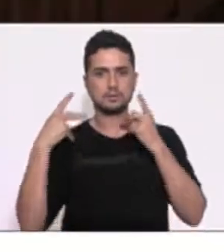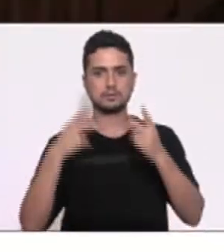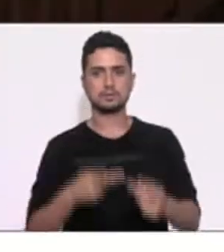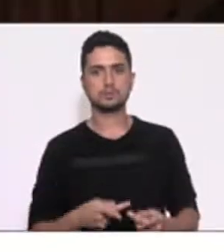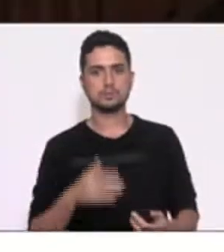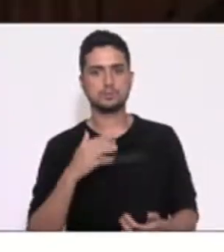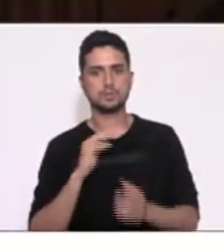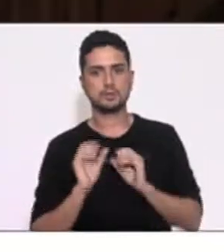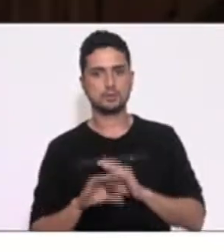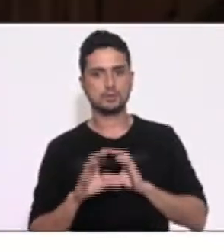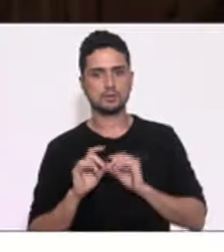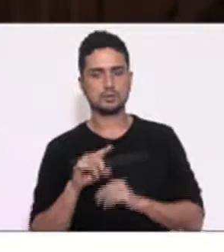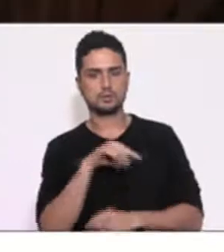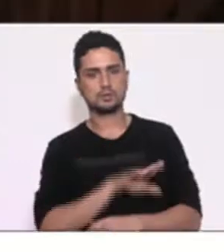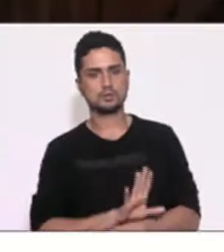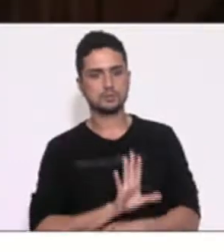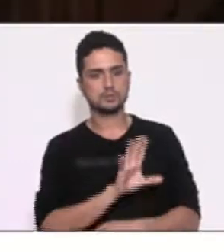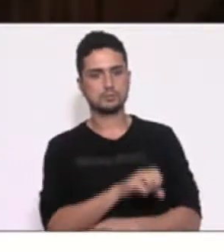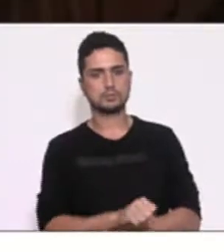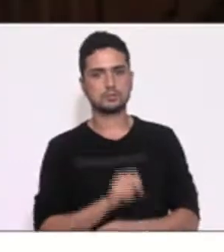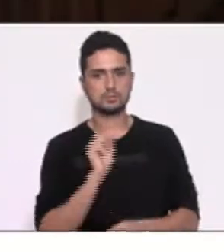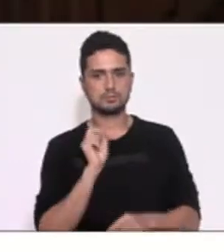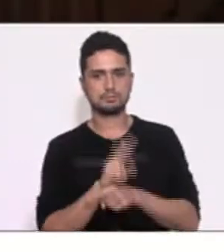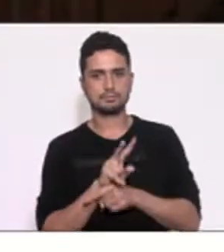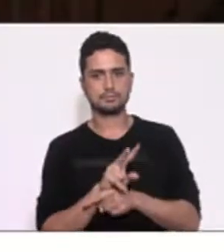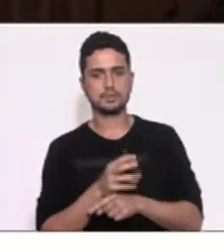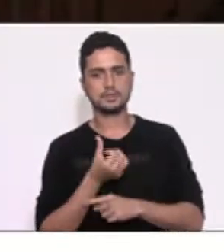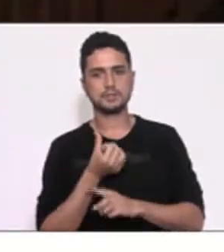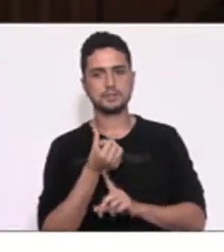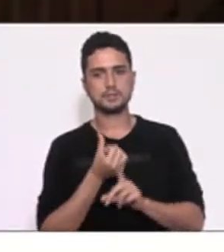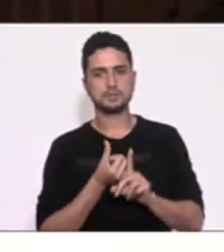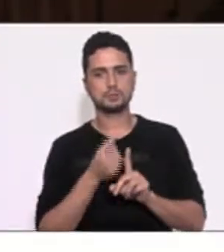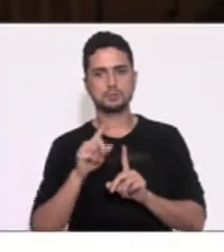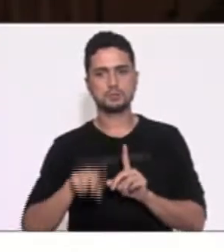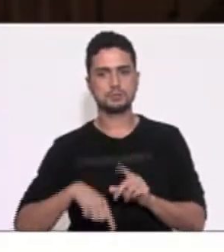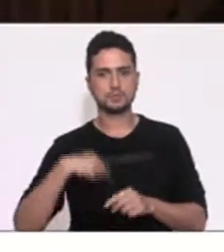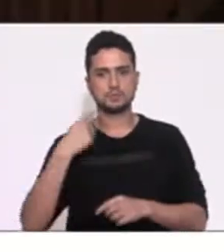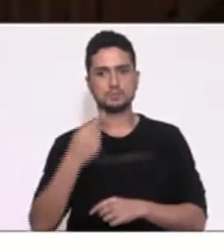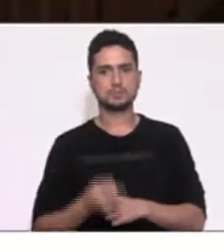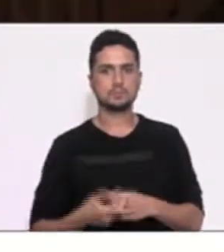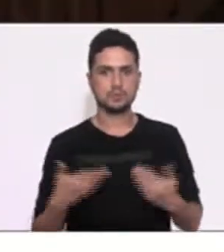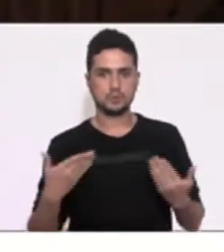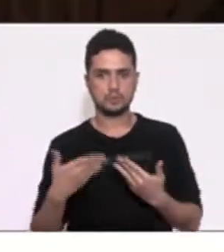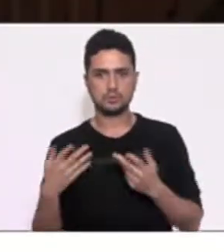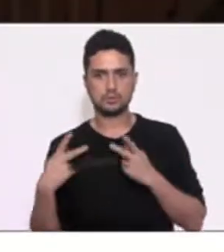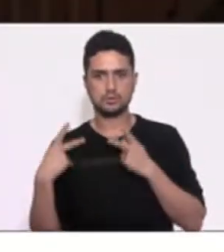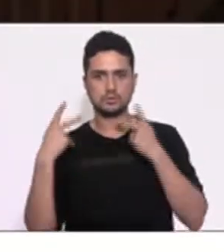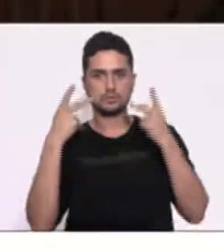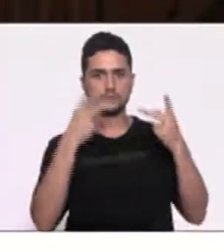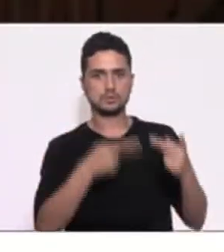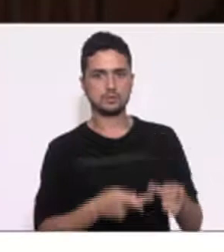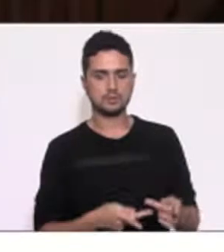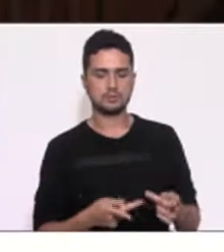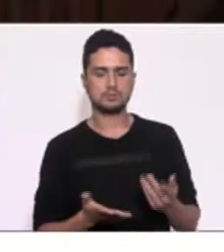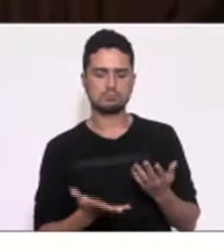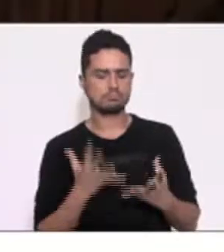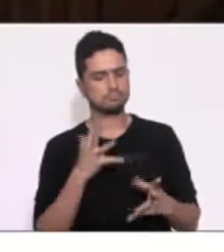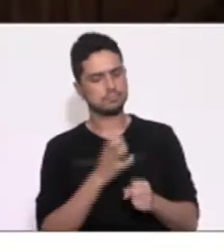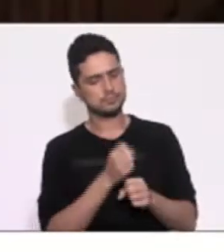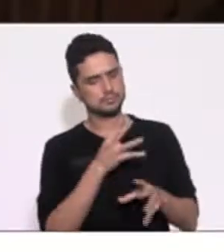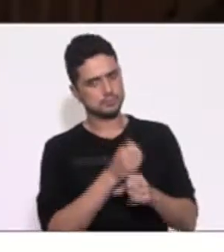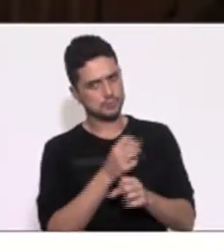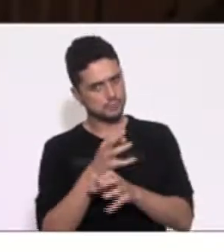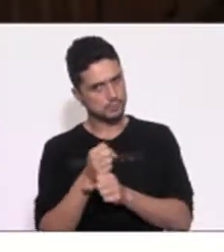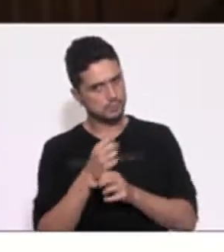cargo. Então, cerca de 6 meses depois, hoje ele fez um primeiro balanço,